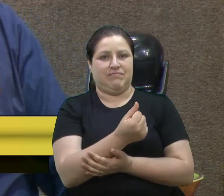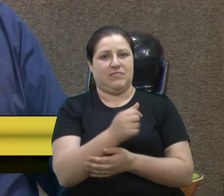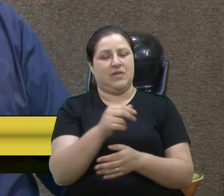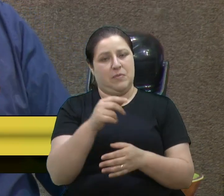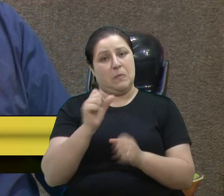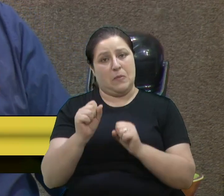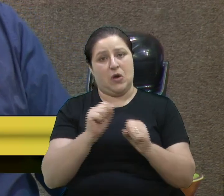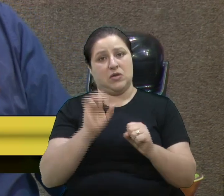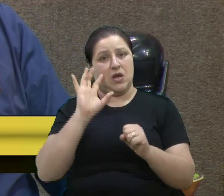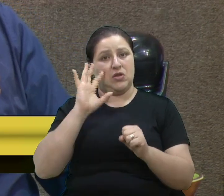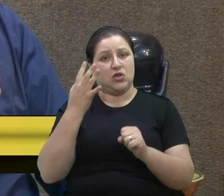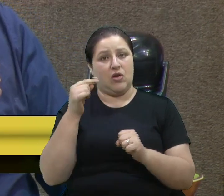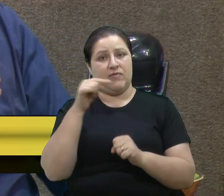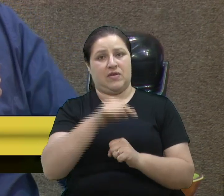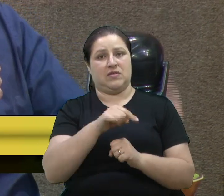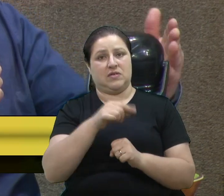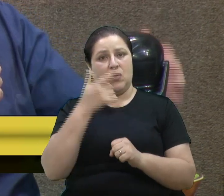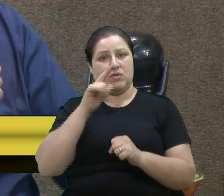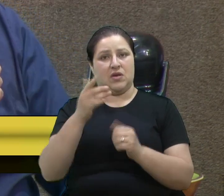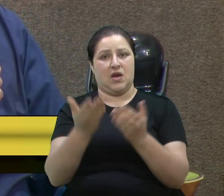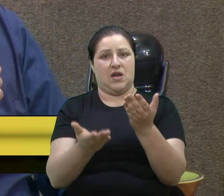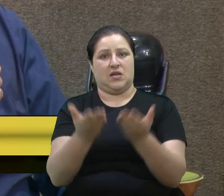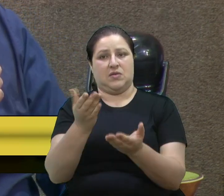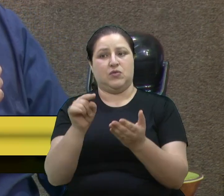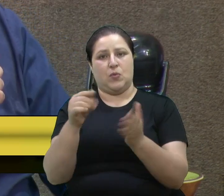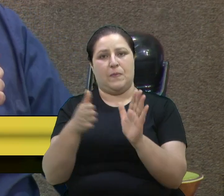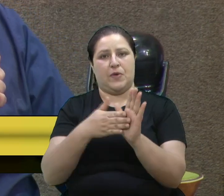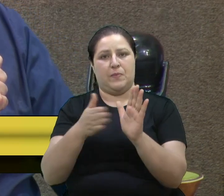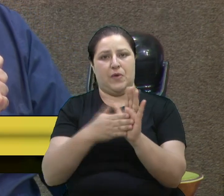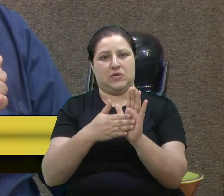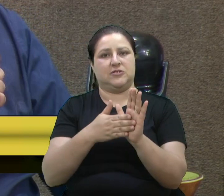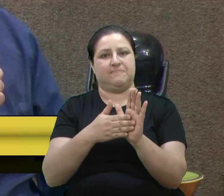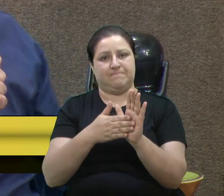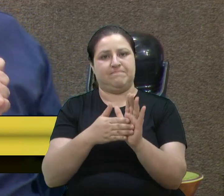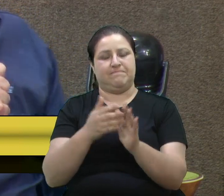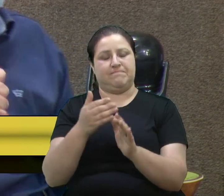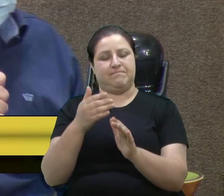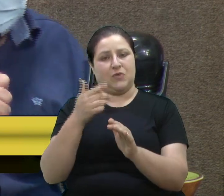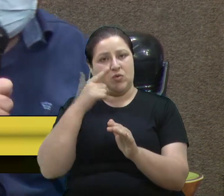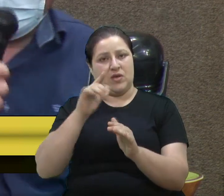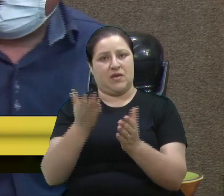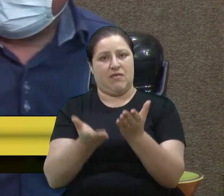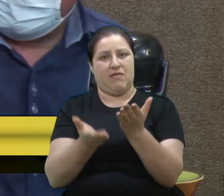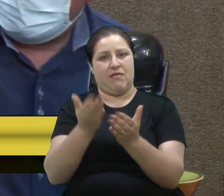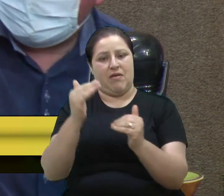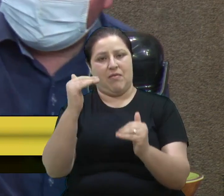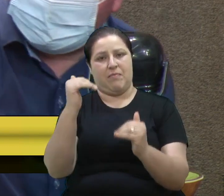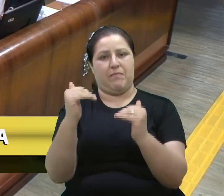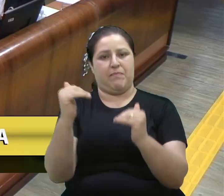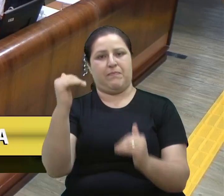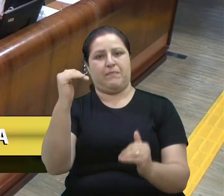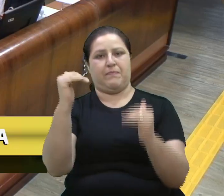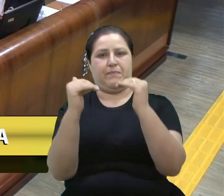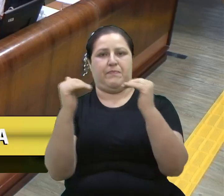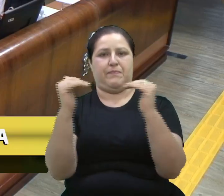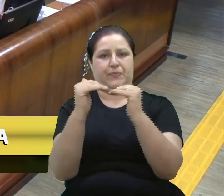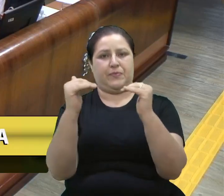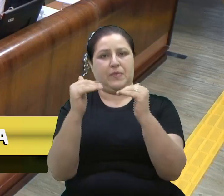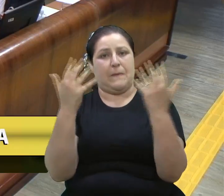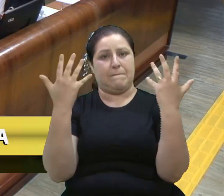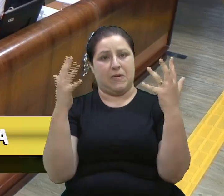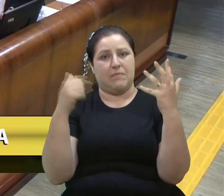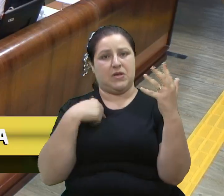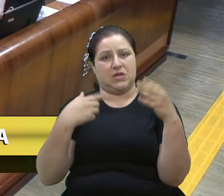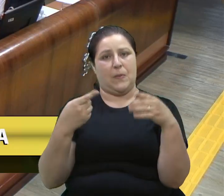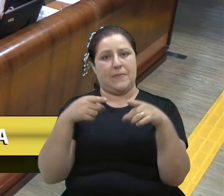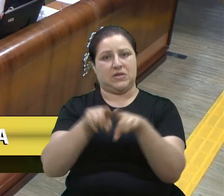resolvida através desse equilíbrio aí que o senhor está propondo. Então, parabéns e sou parceiro. Obrigado. É que nem a